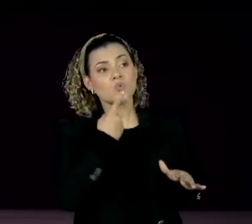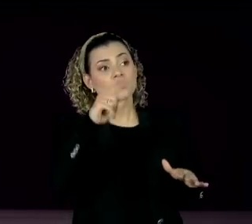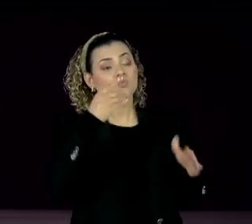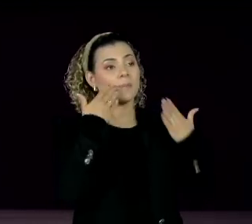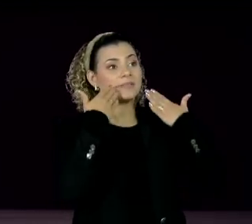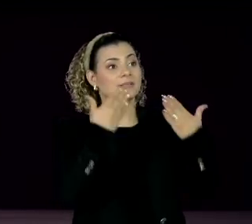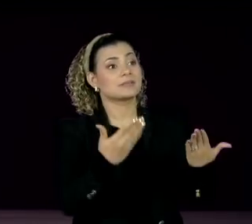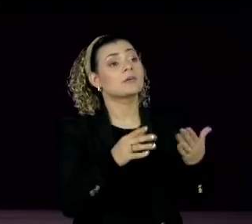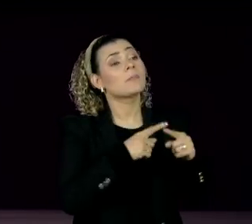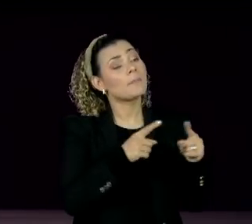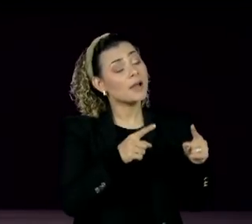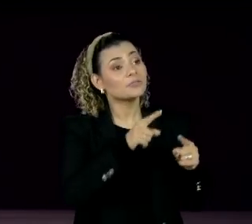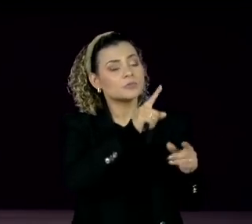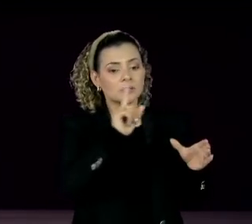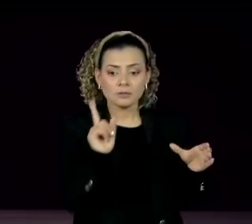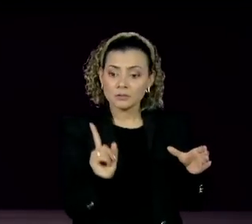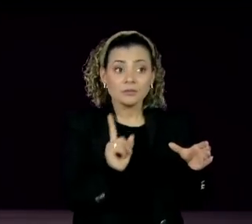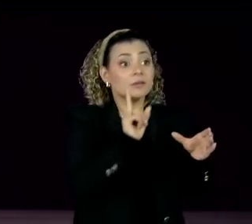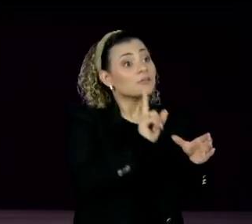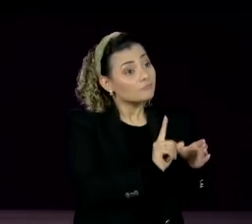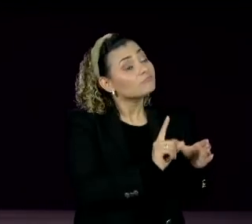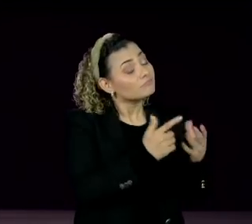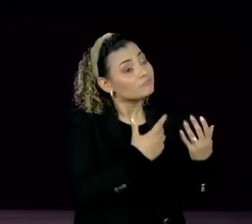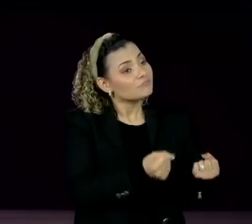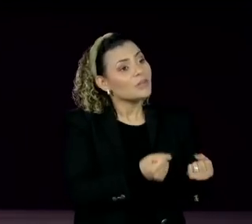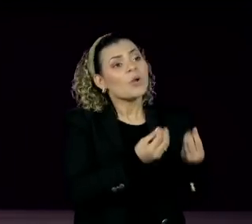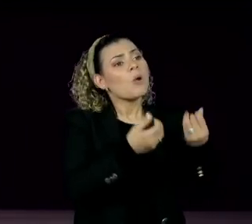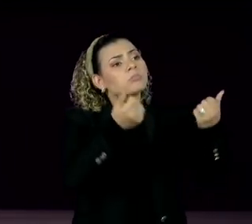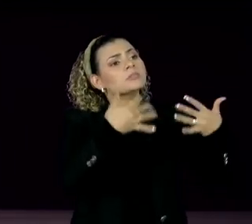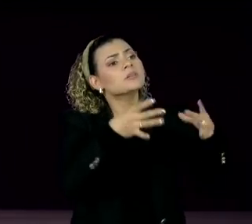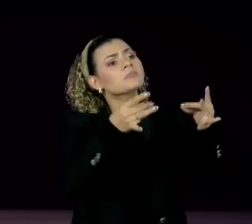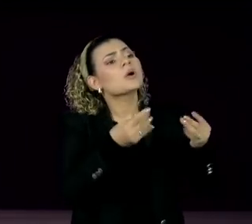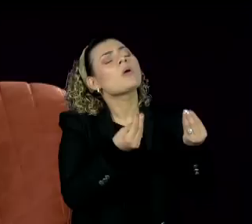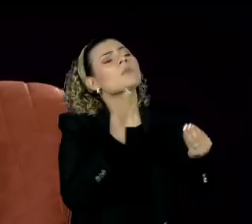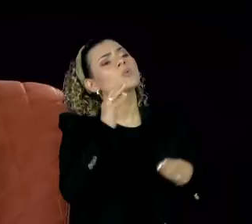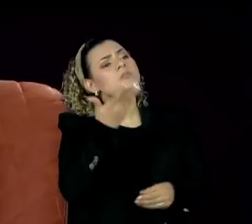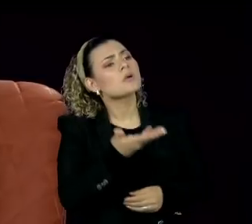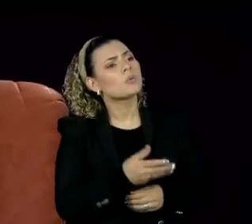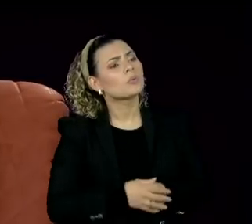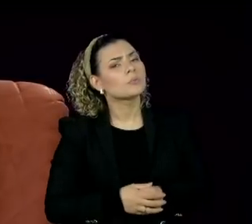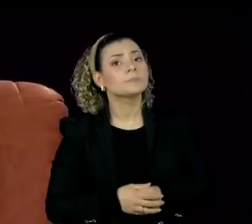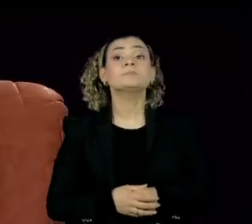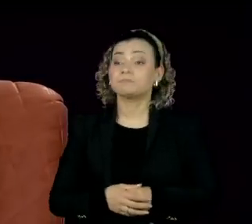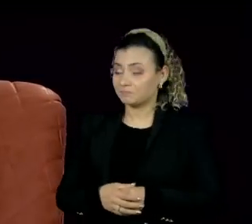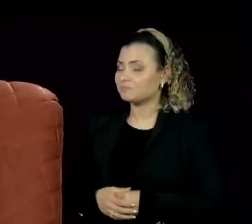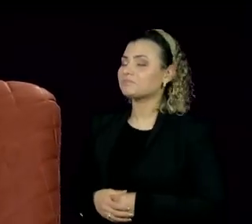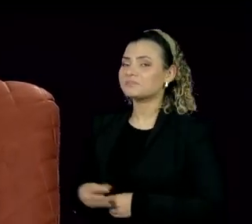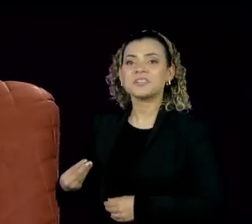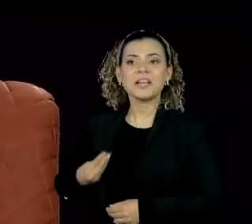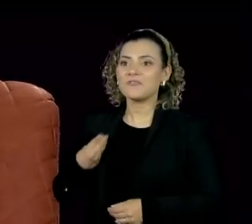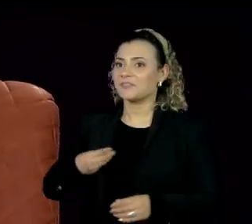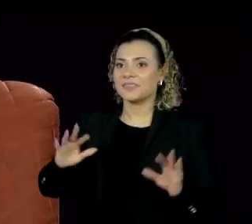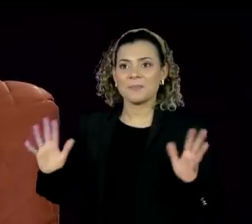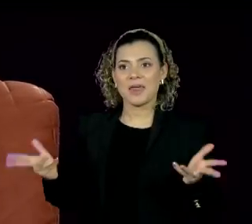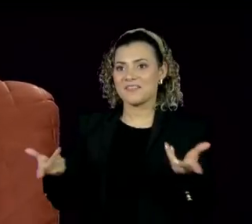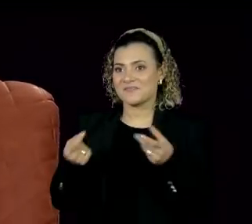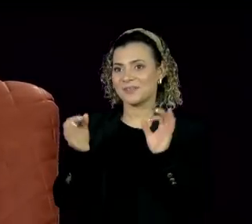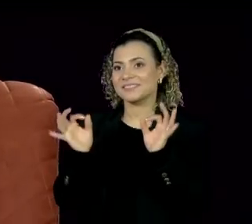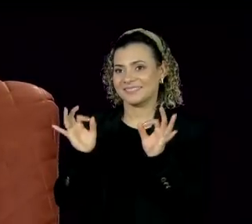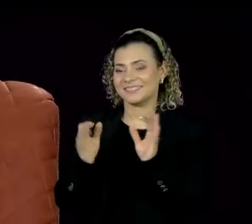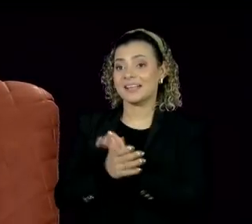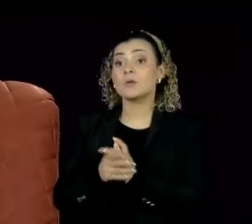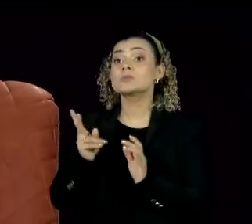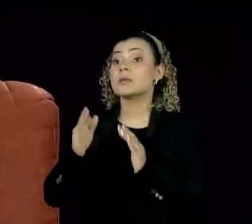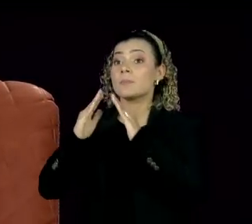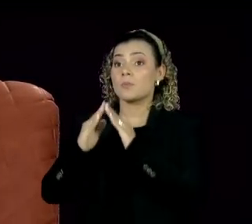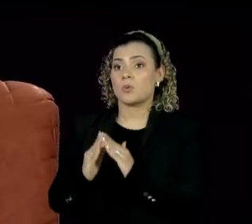da banda, tal. Mas você foi. Conta pra gente como é que foi esse episódio. Então, a vida é demais isso. Eu sempre morei